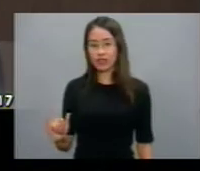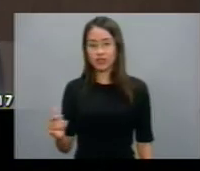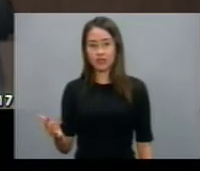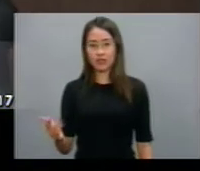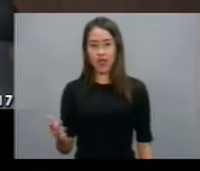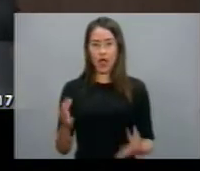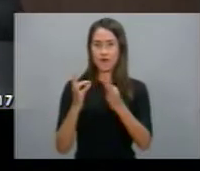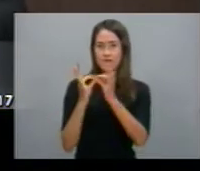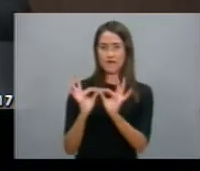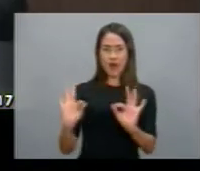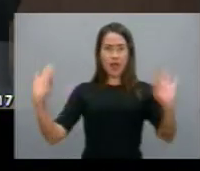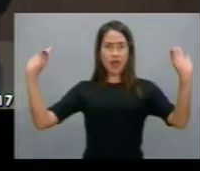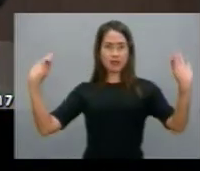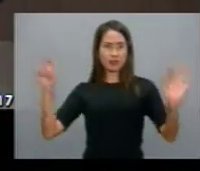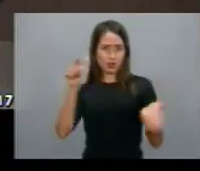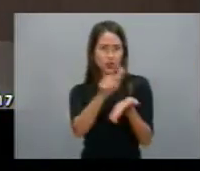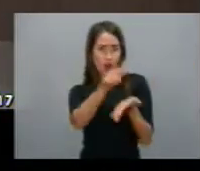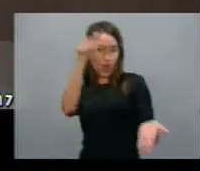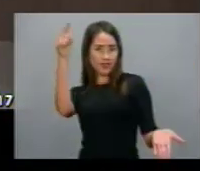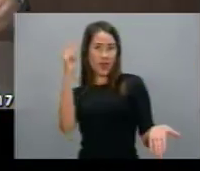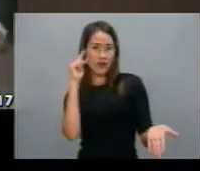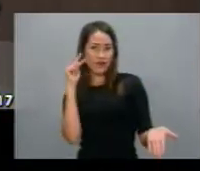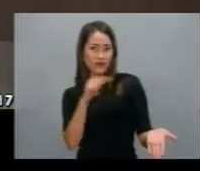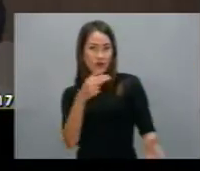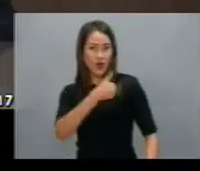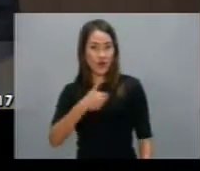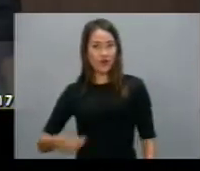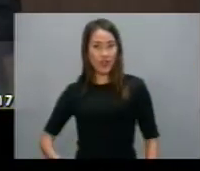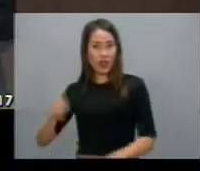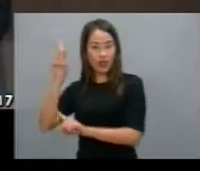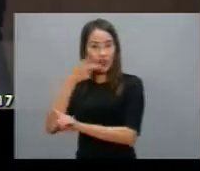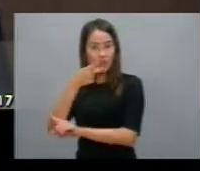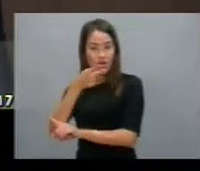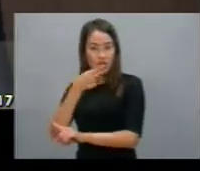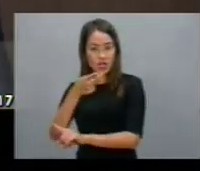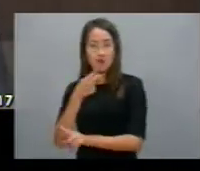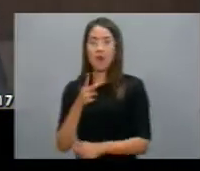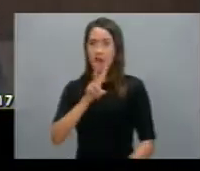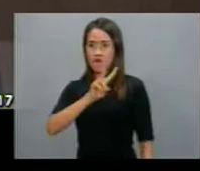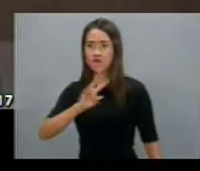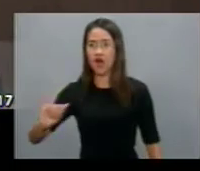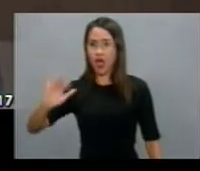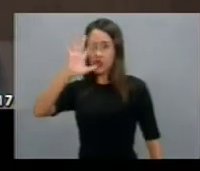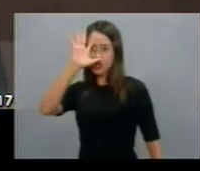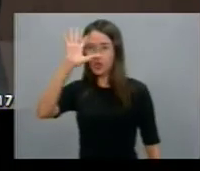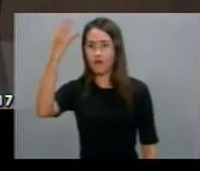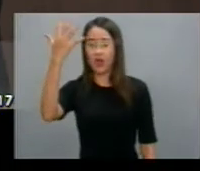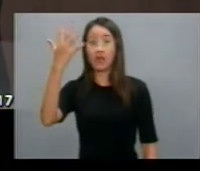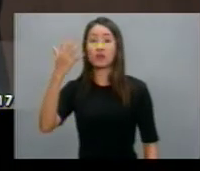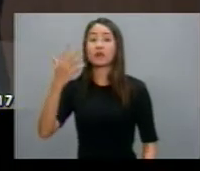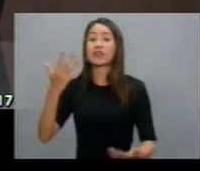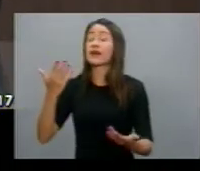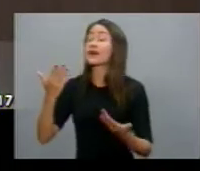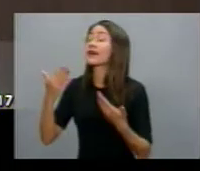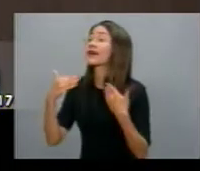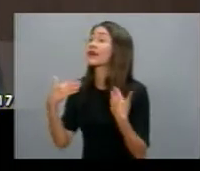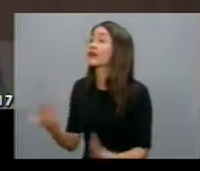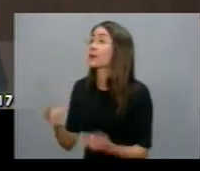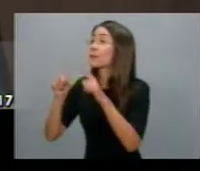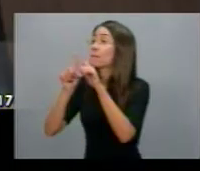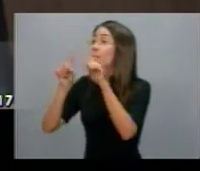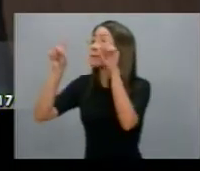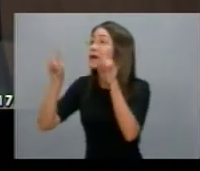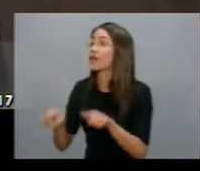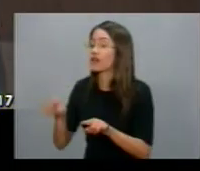frases altissonantes, com palavras fortes, mas carente de planejamento,